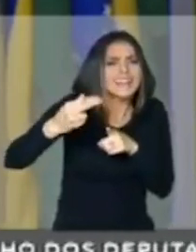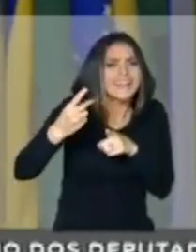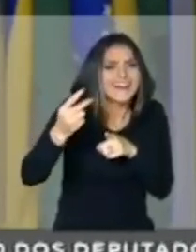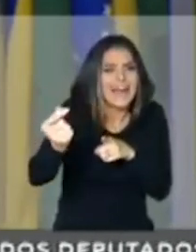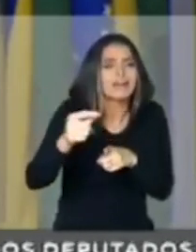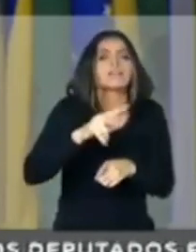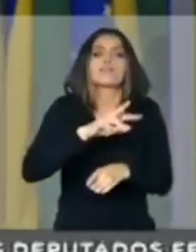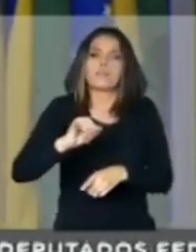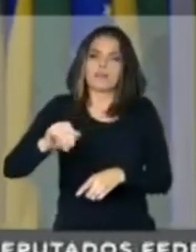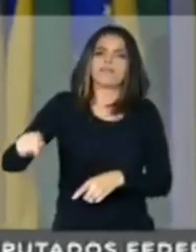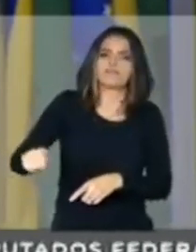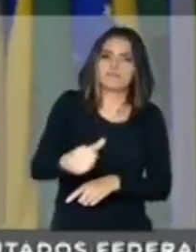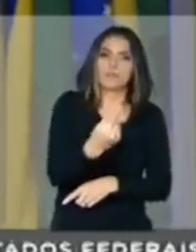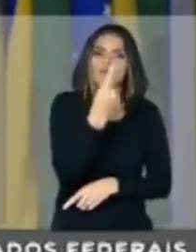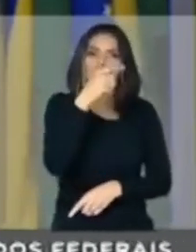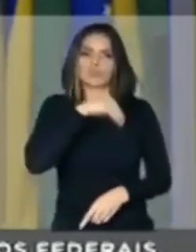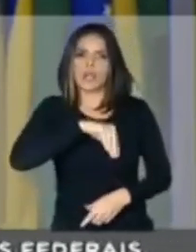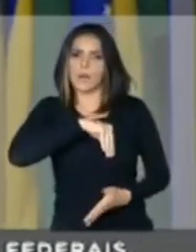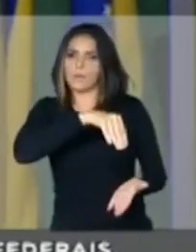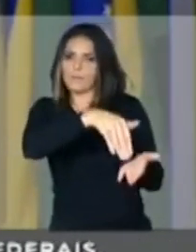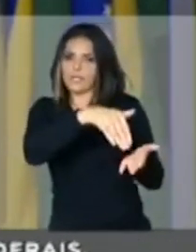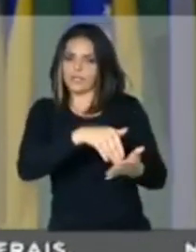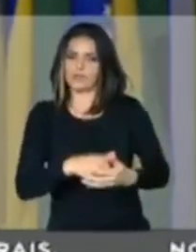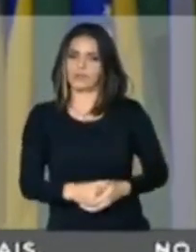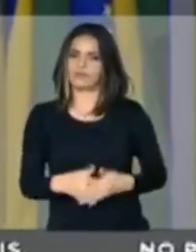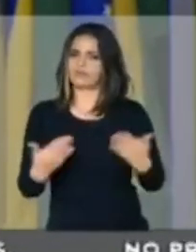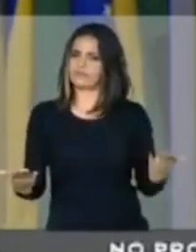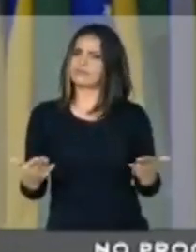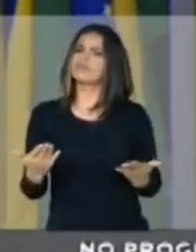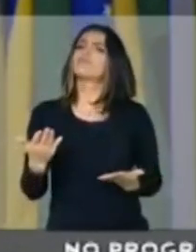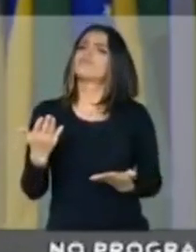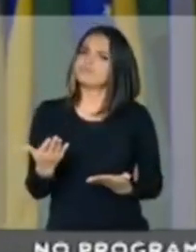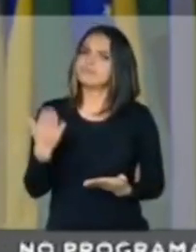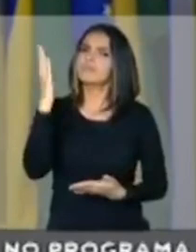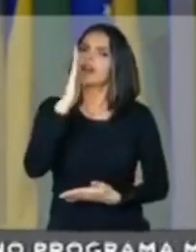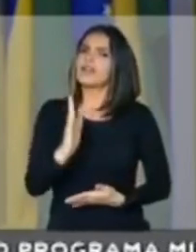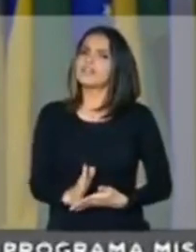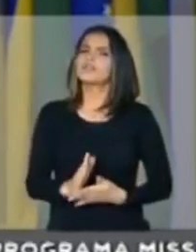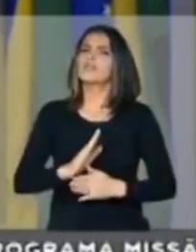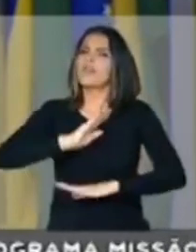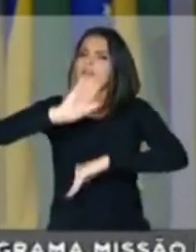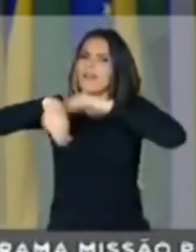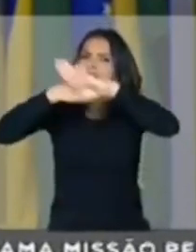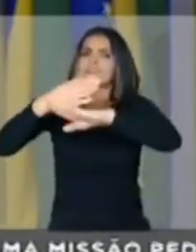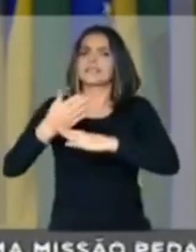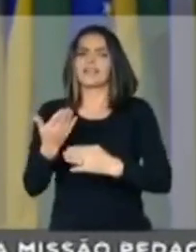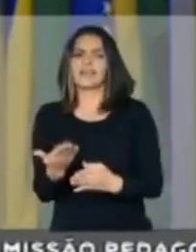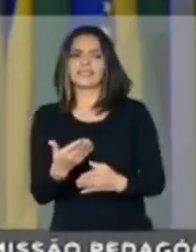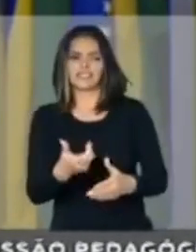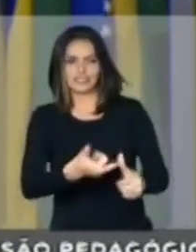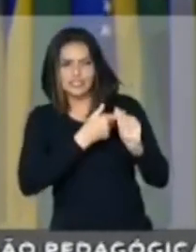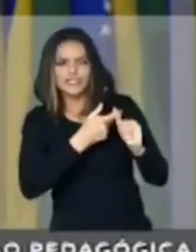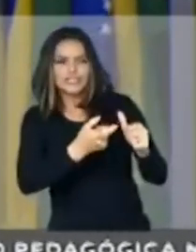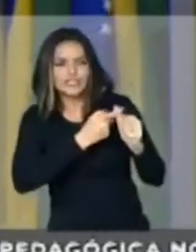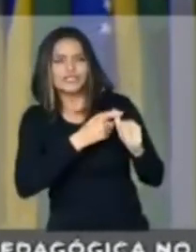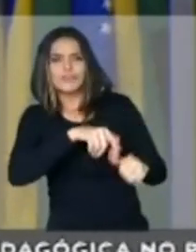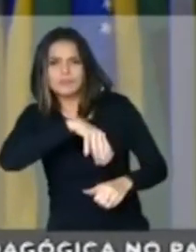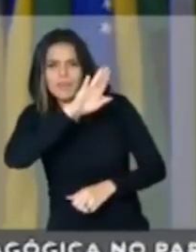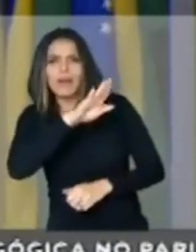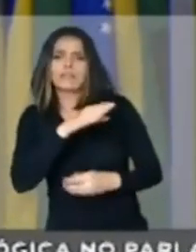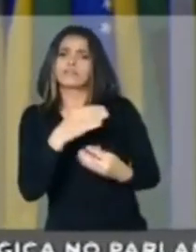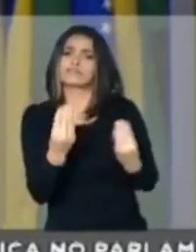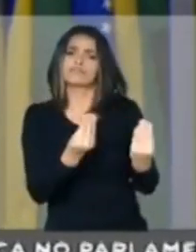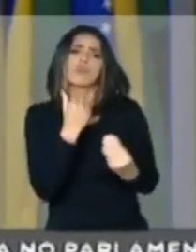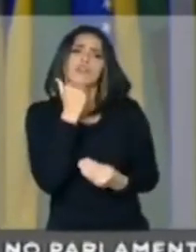ser remunerado com salário mínimo. Portanto, tentar fazer o país crescer endividando mais ainda é tentar curar ressaca com